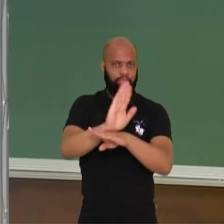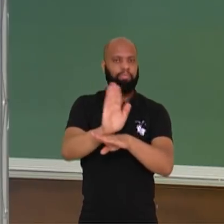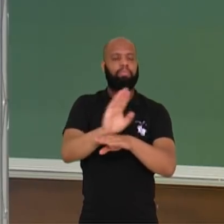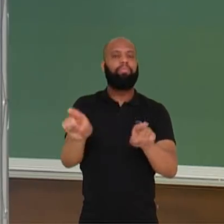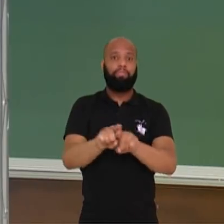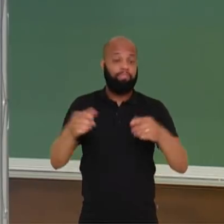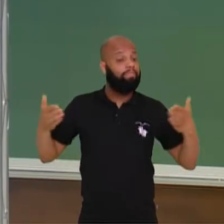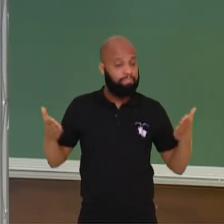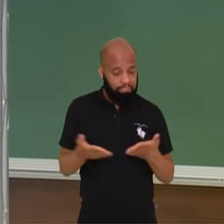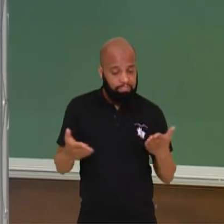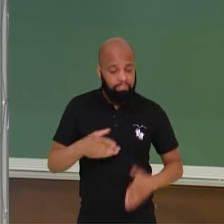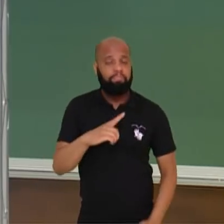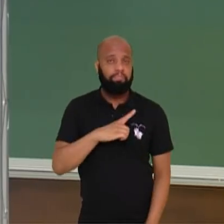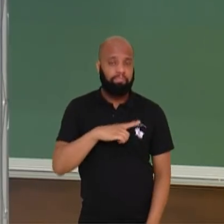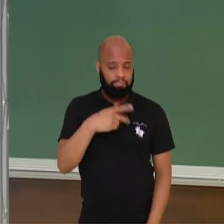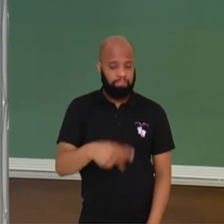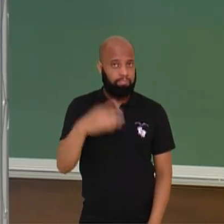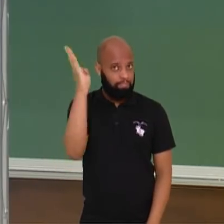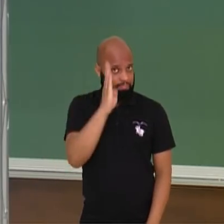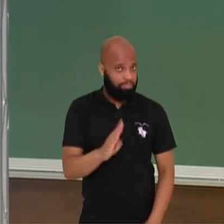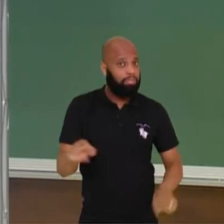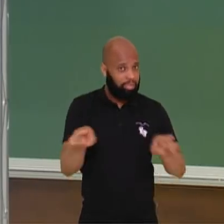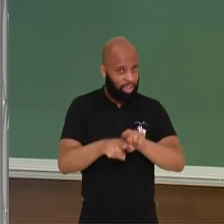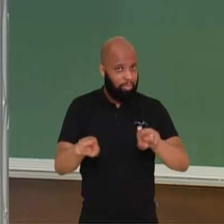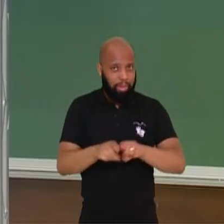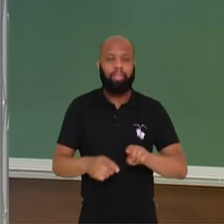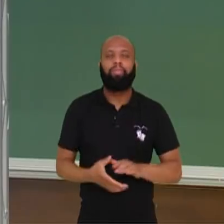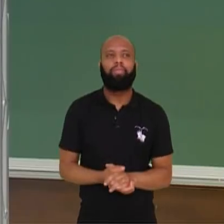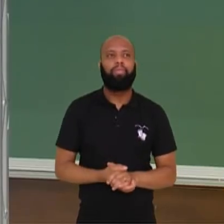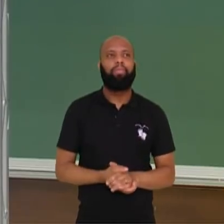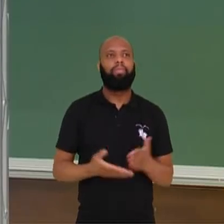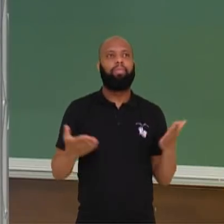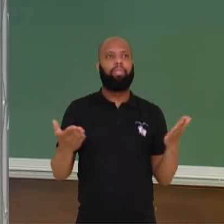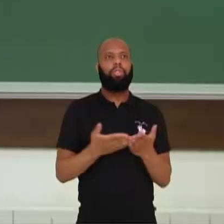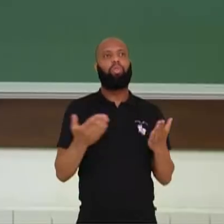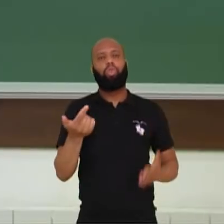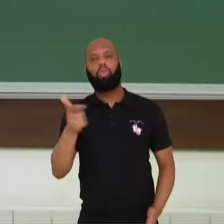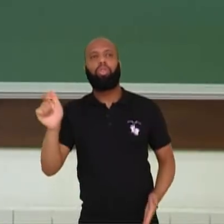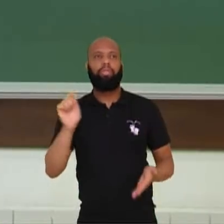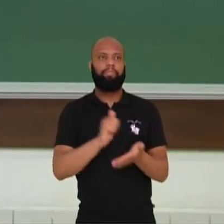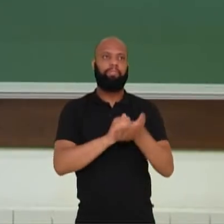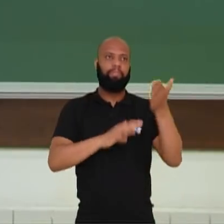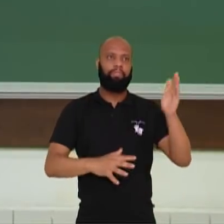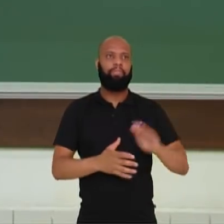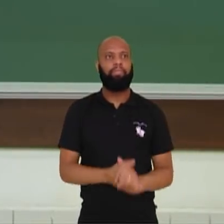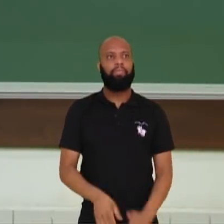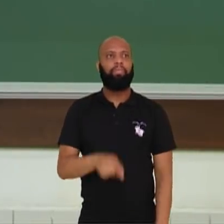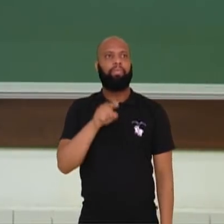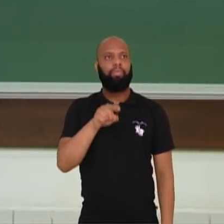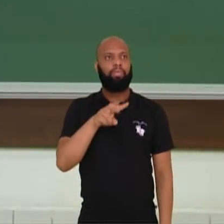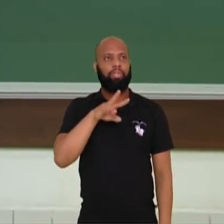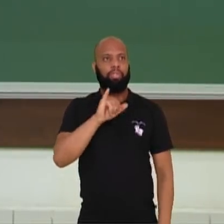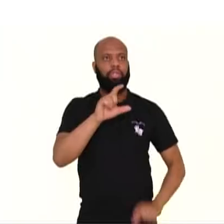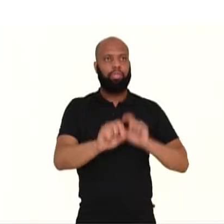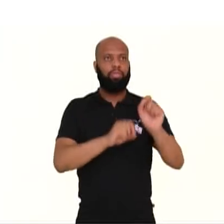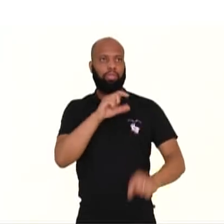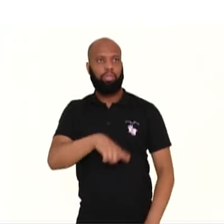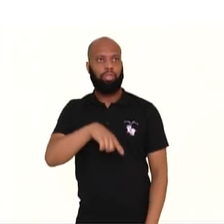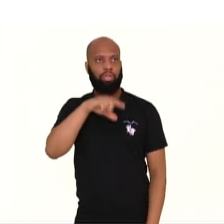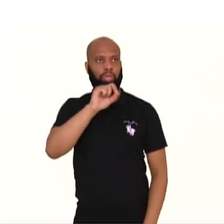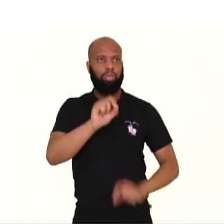na atualidade, né? Mesmo aqui no Brasil, ok? Bom, vamos à nossa próxima atividade. Vejam lá, a atividade número